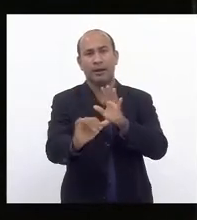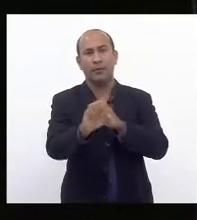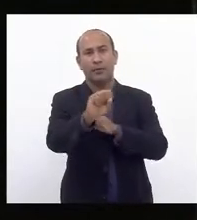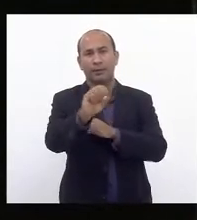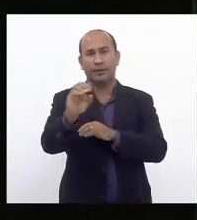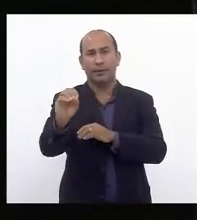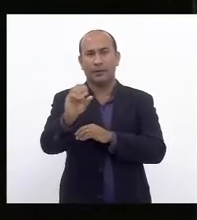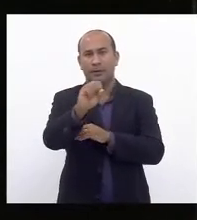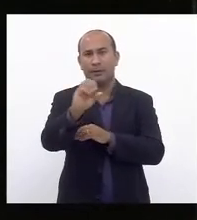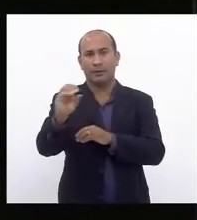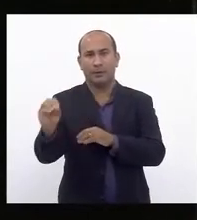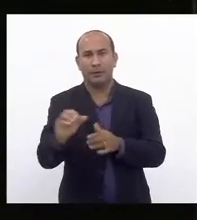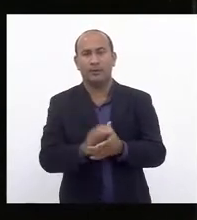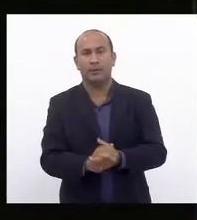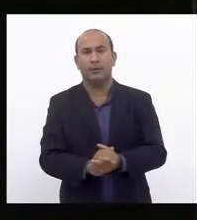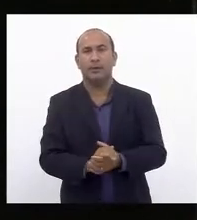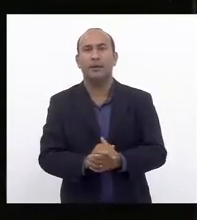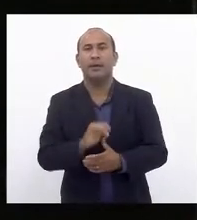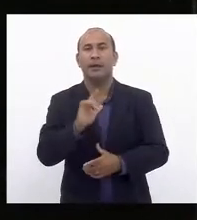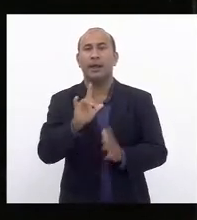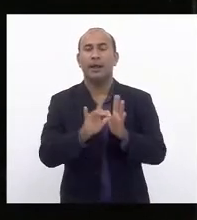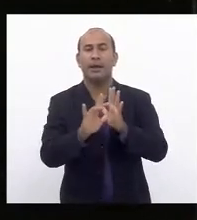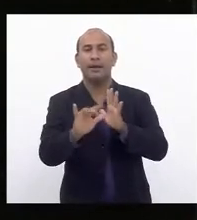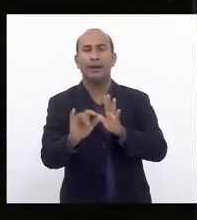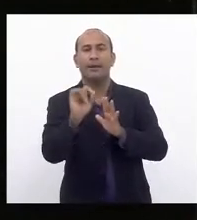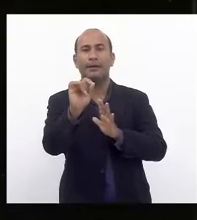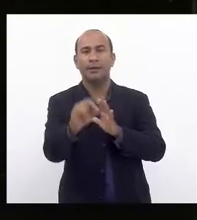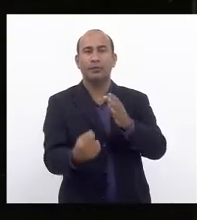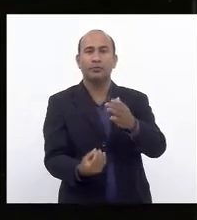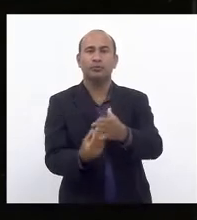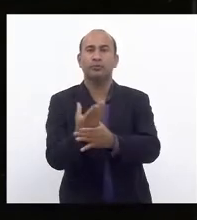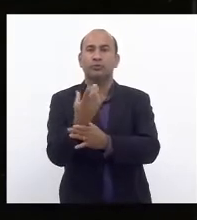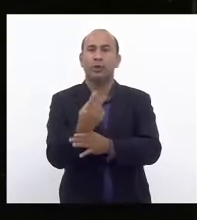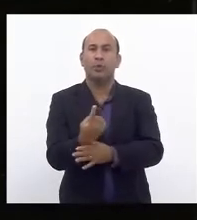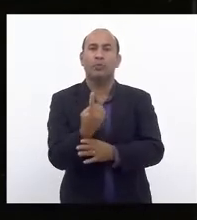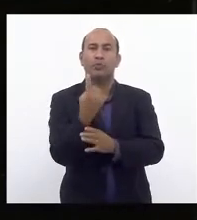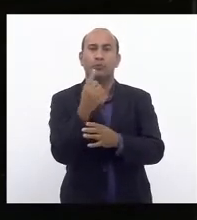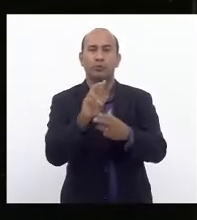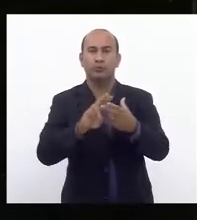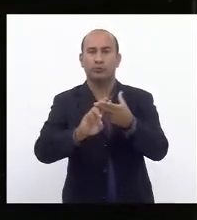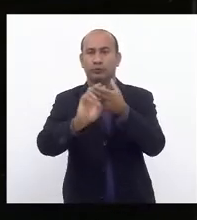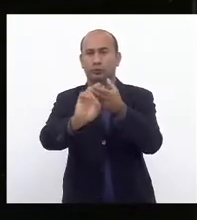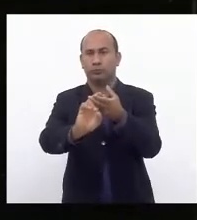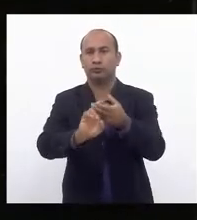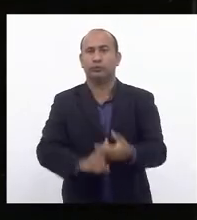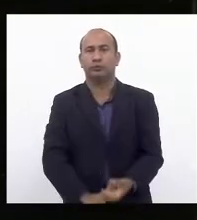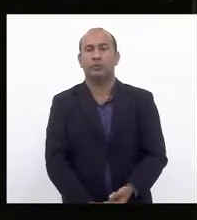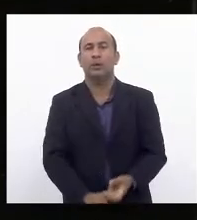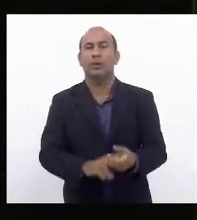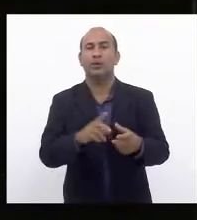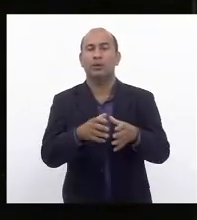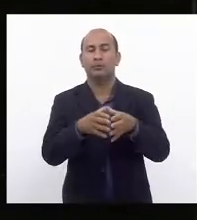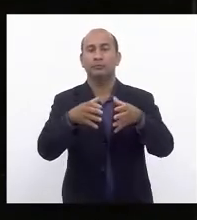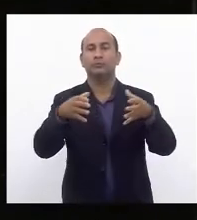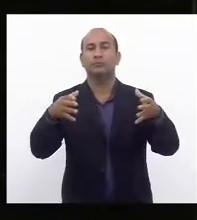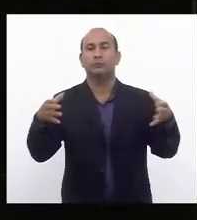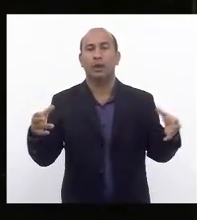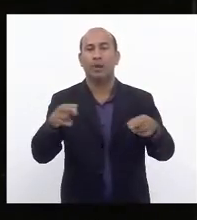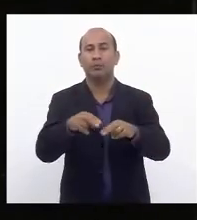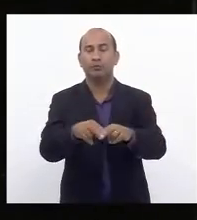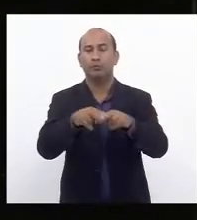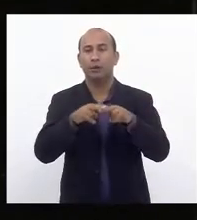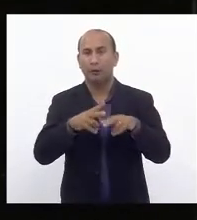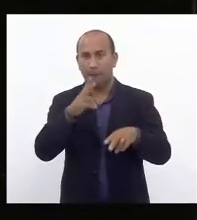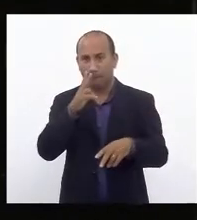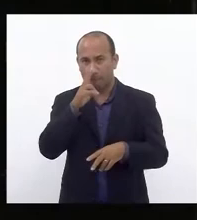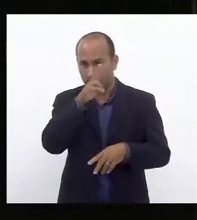na lei, né, que criou o Sistema Único de Saúde, que a gente ampliar ele,